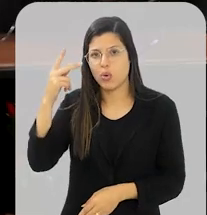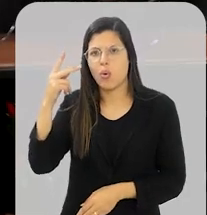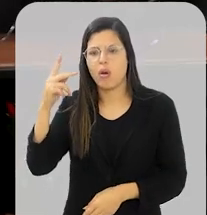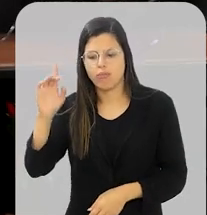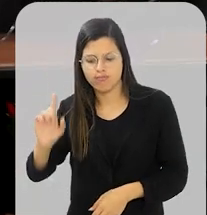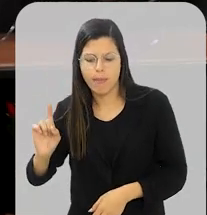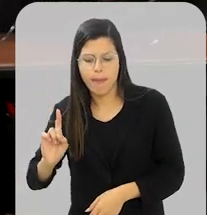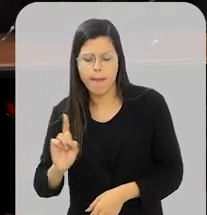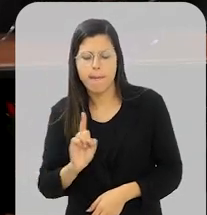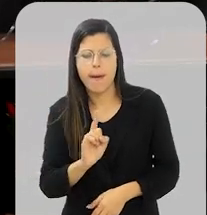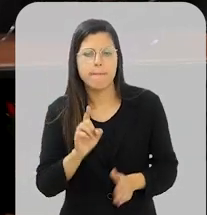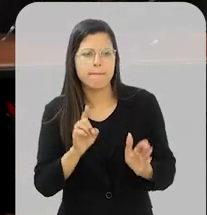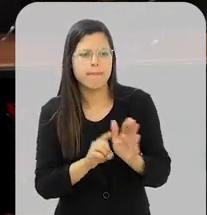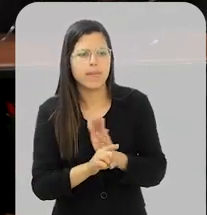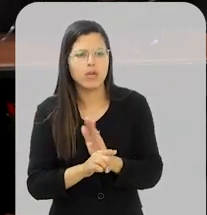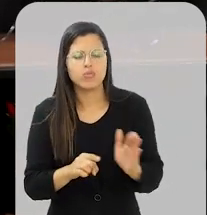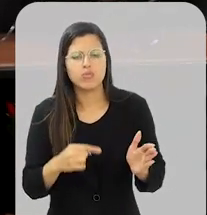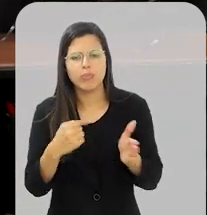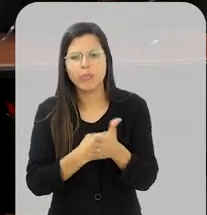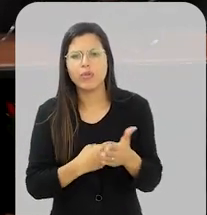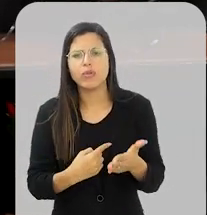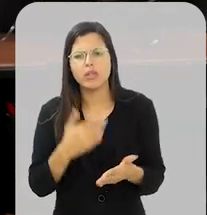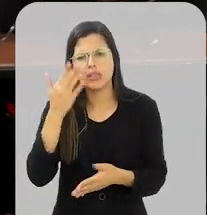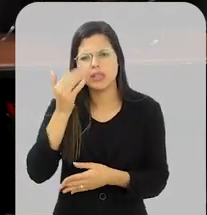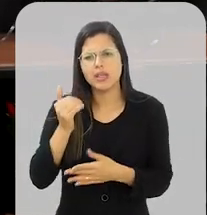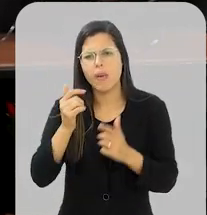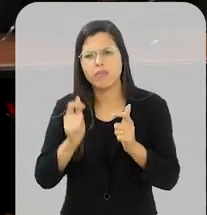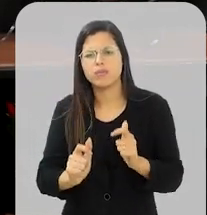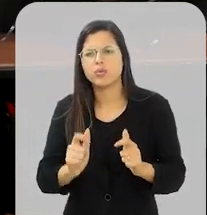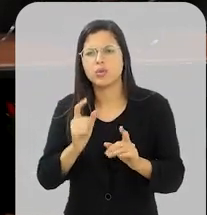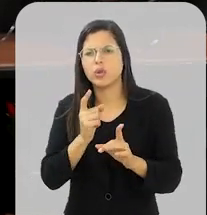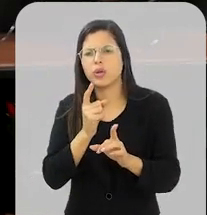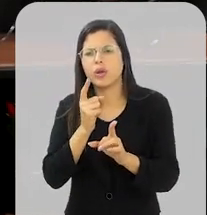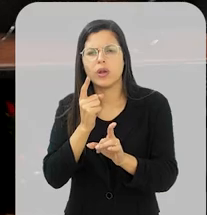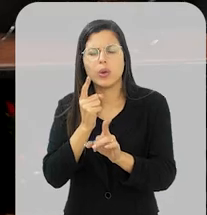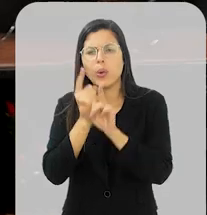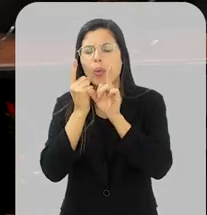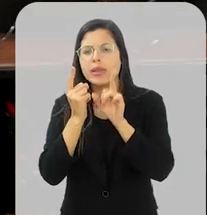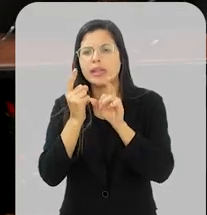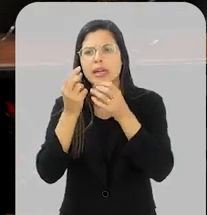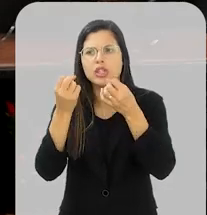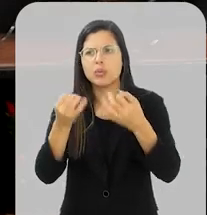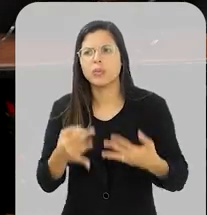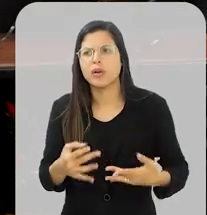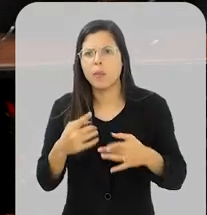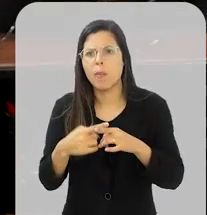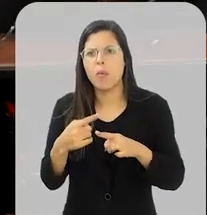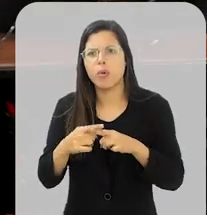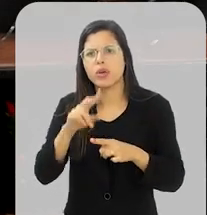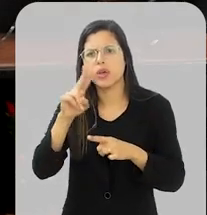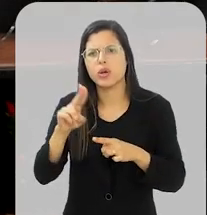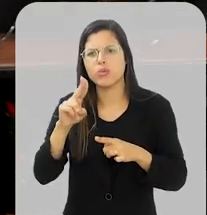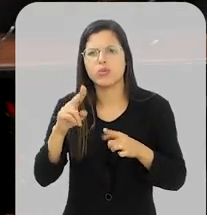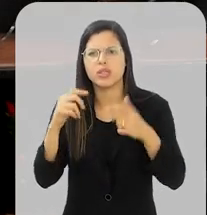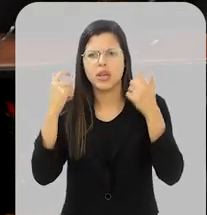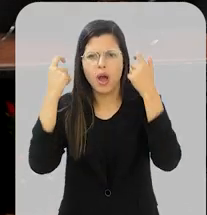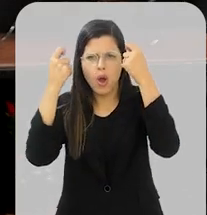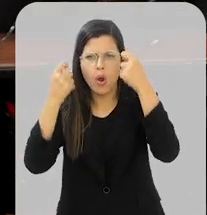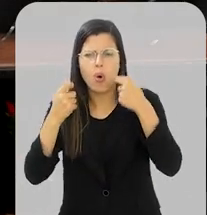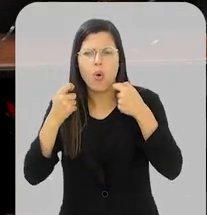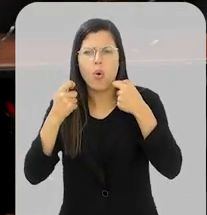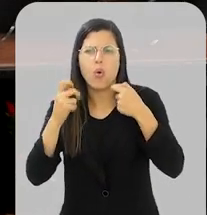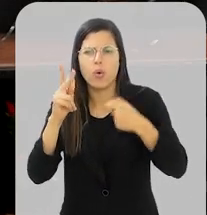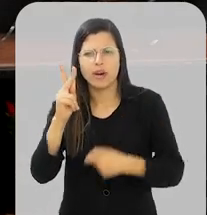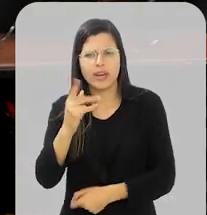pessoas passam, né? Sabe onde é que eu posso encontrar alguma explicação sobre por que usar o